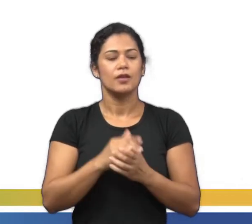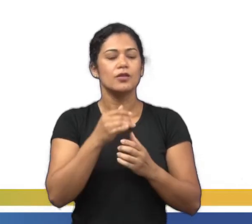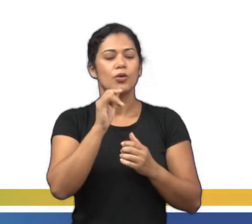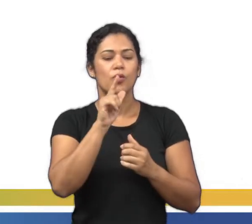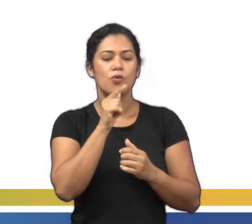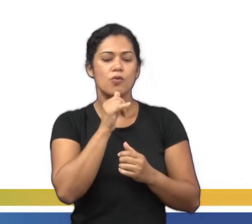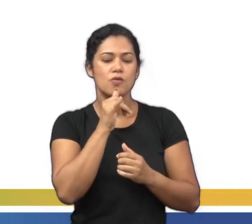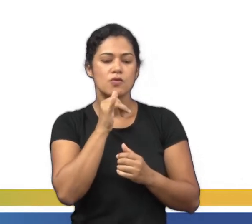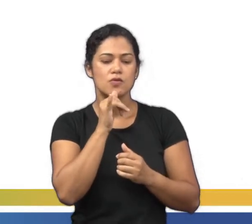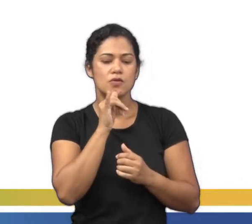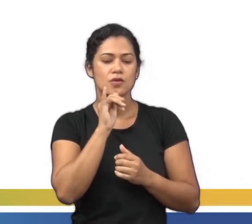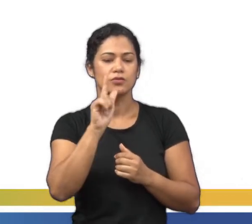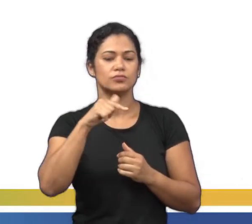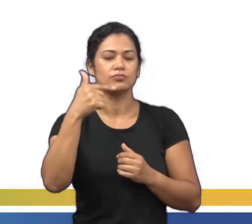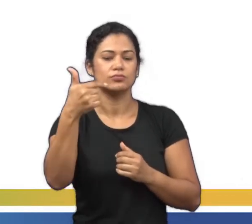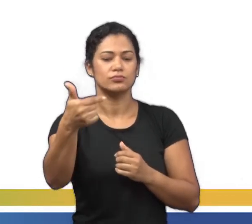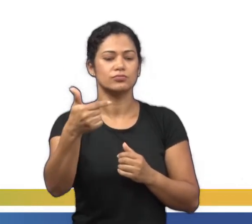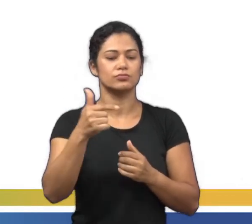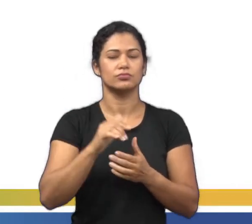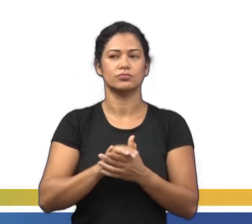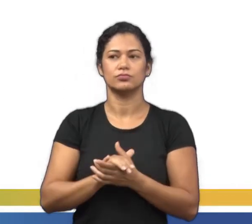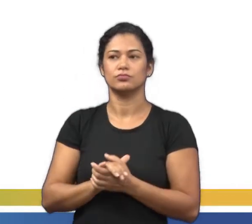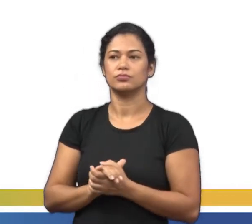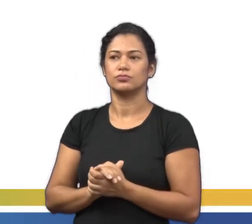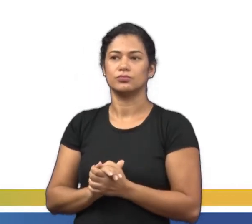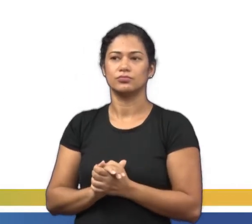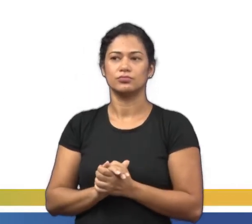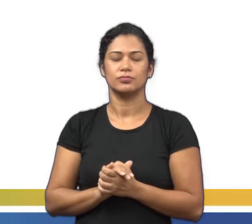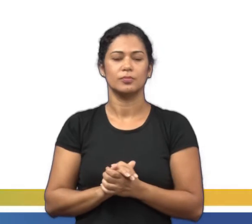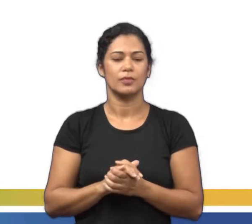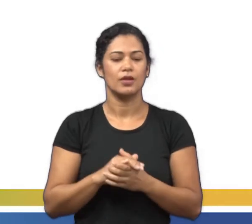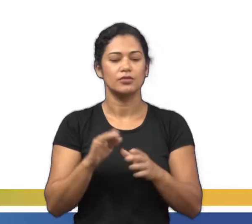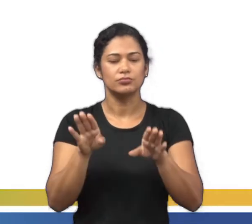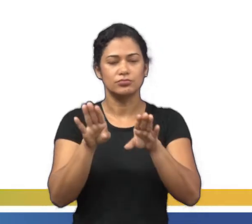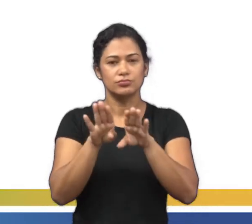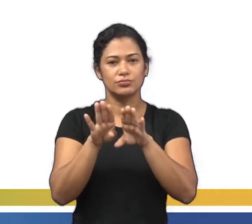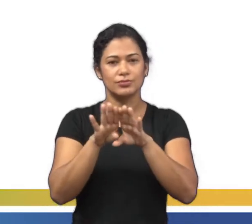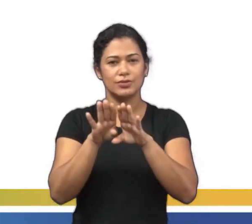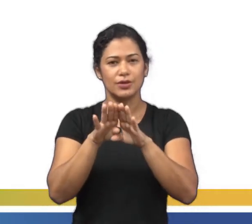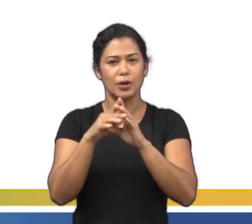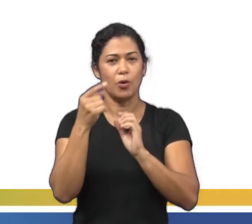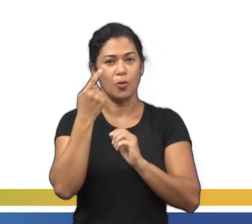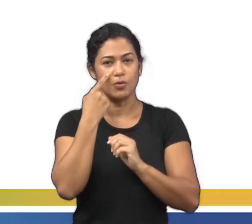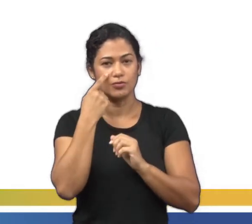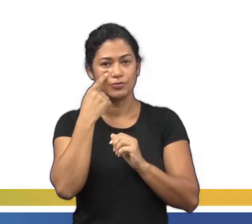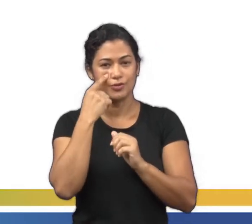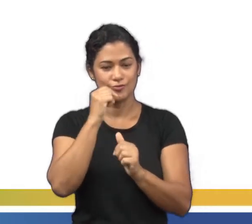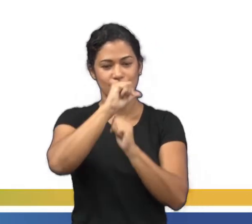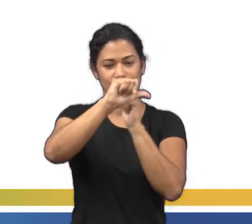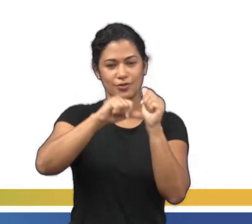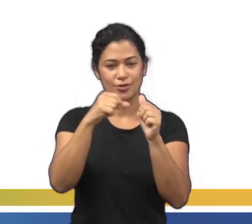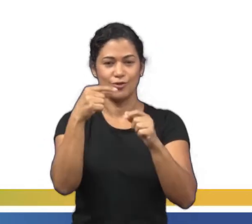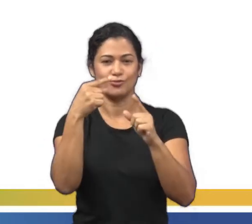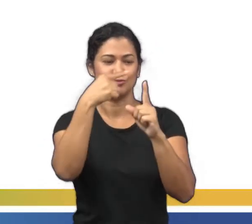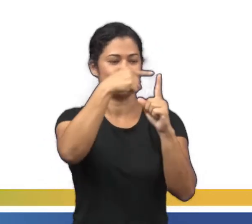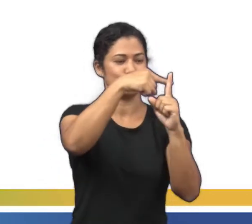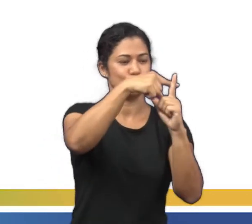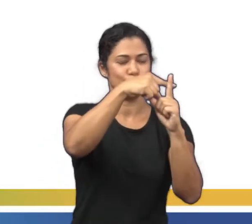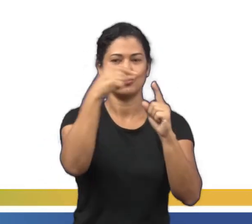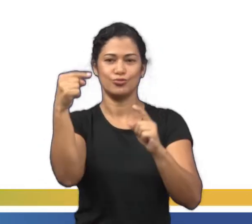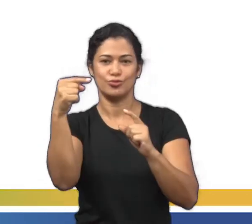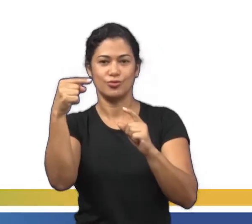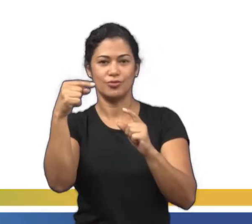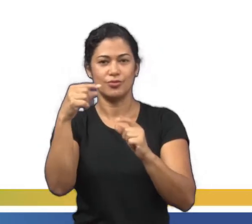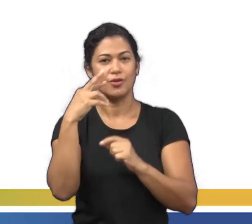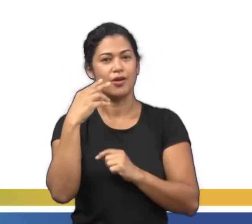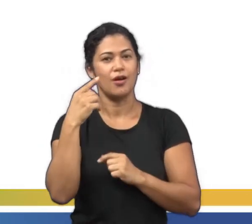importa é você saber inverter e tornar o sinal negativo em positivo. Ali no último exemplo, eu tenho 2/5